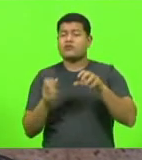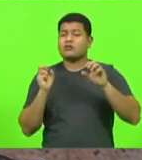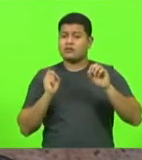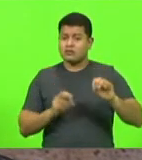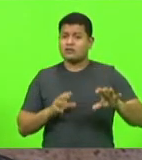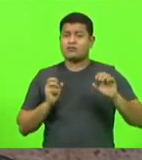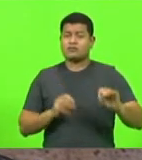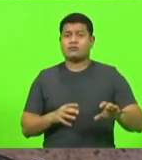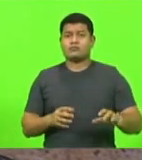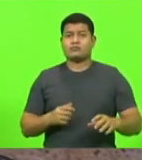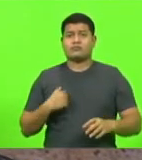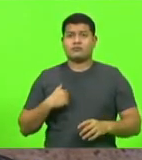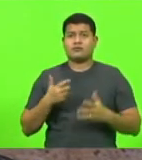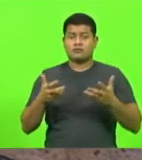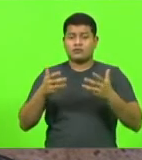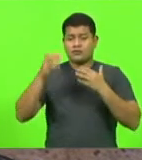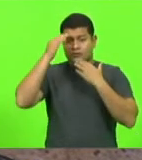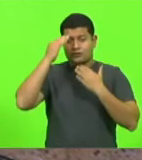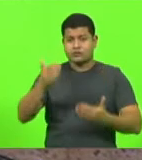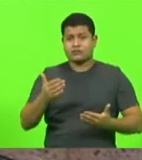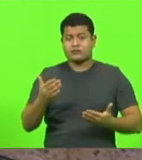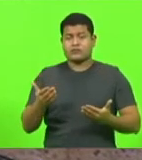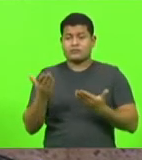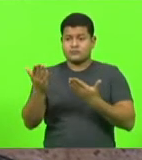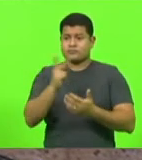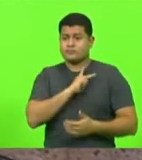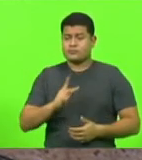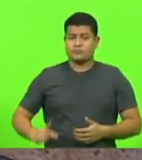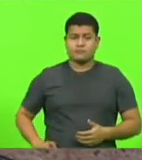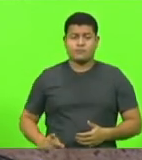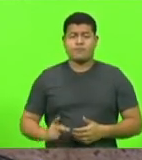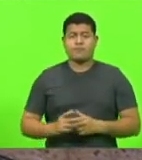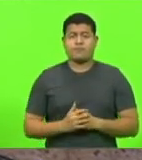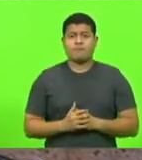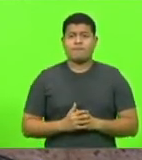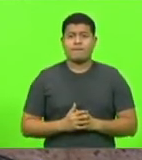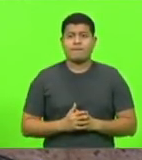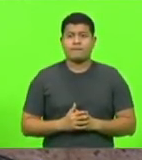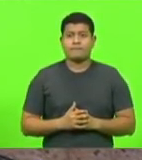fala. Agradeço a atenção, senhor presidente. Muito obrigado.